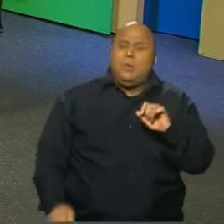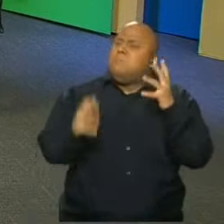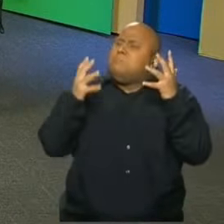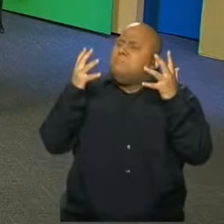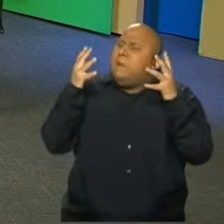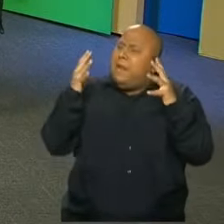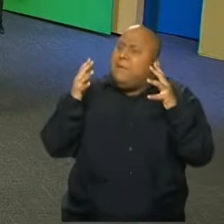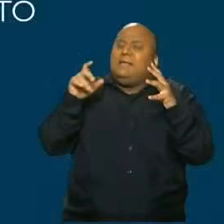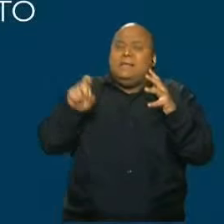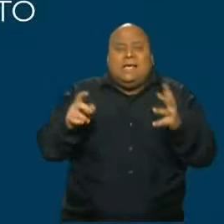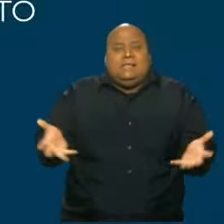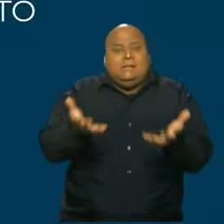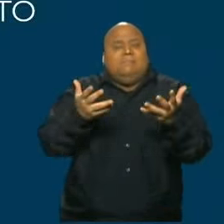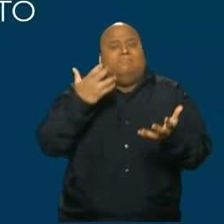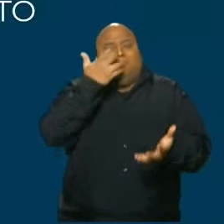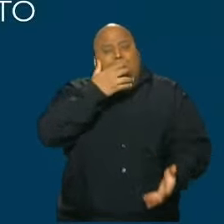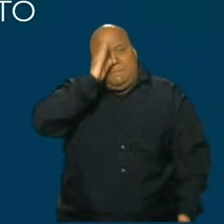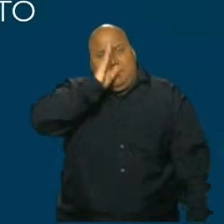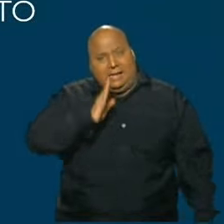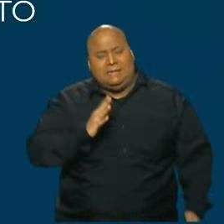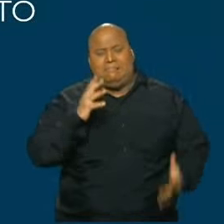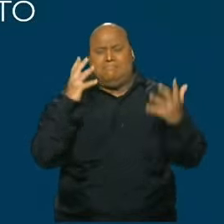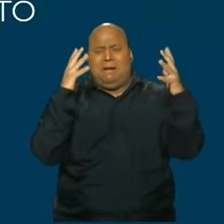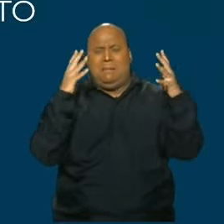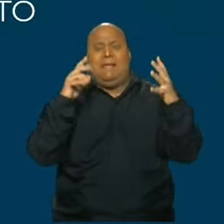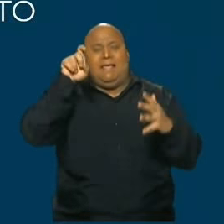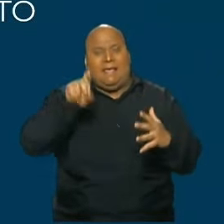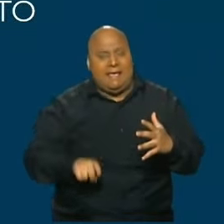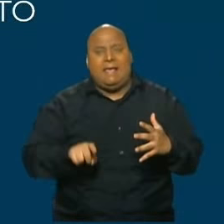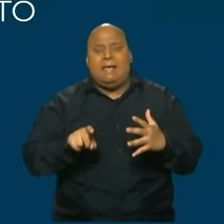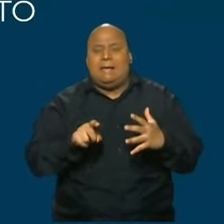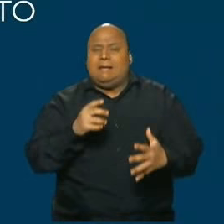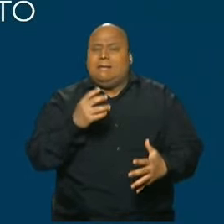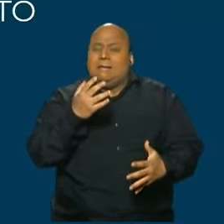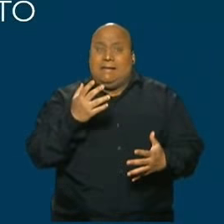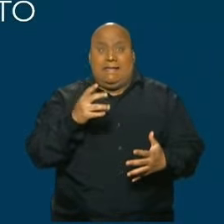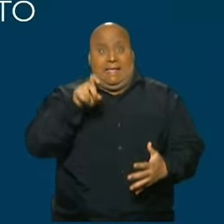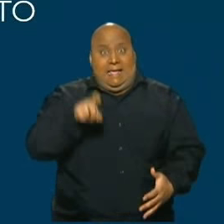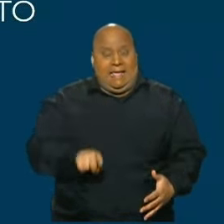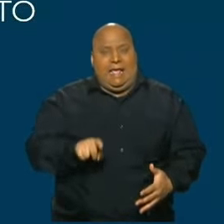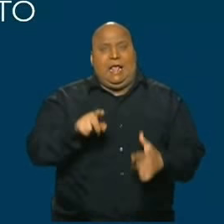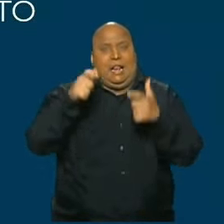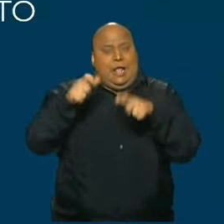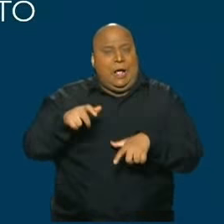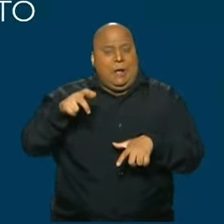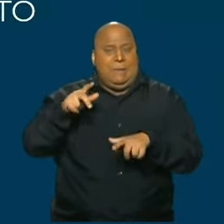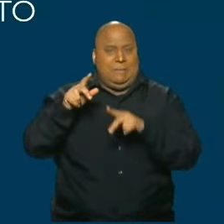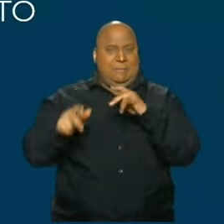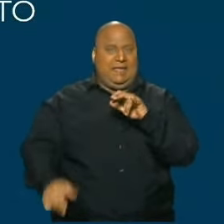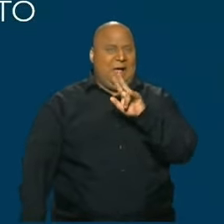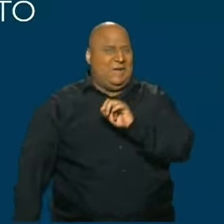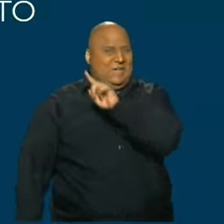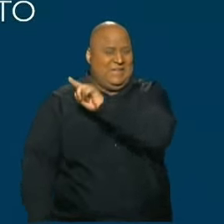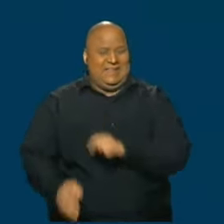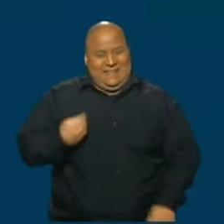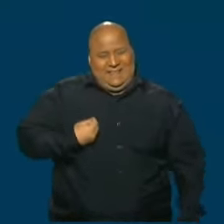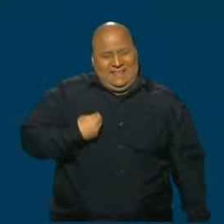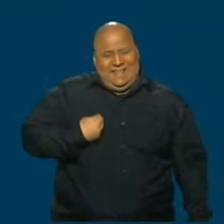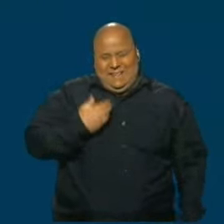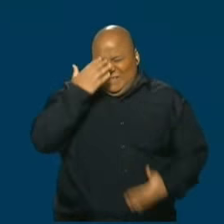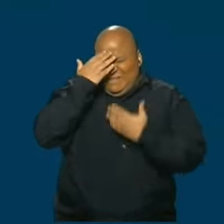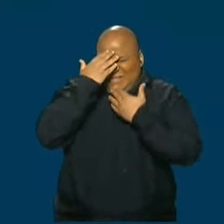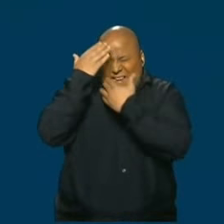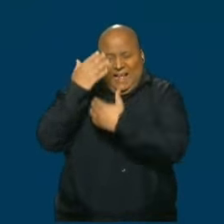parabéns por incentivar a música popular brasileira. Cheiro, um cheiro direto de Teresina. Um cheiro, Paulo. Obrigada